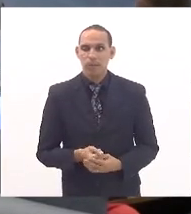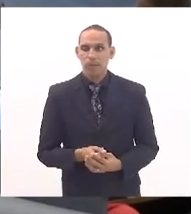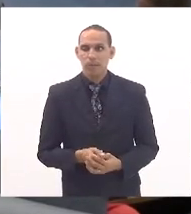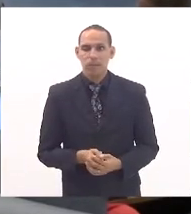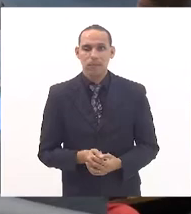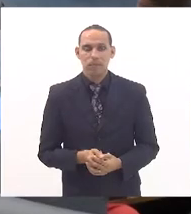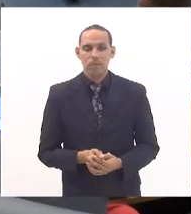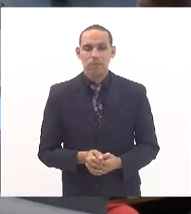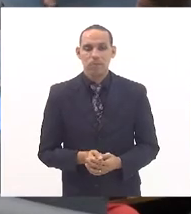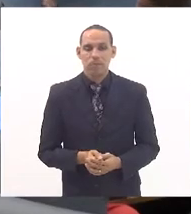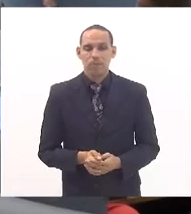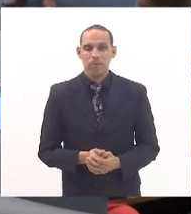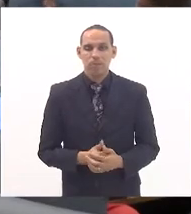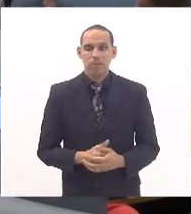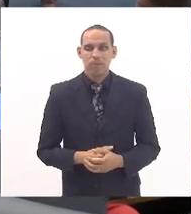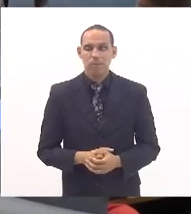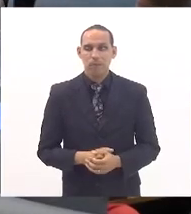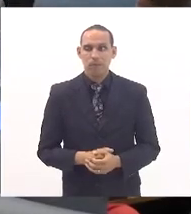Eu não.